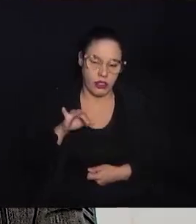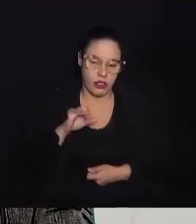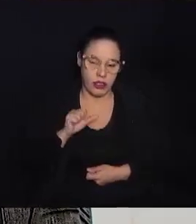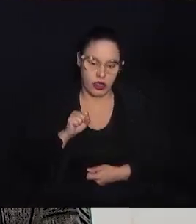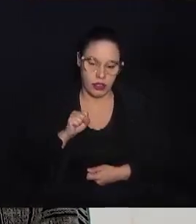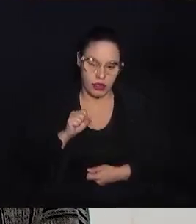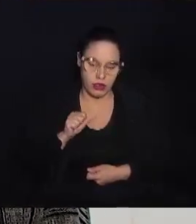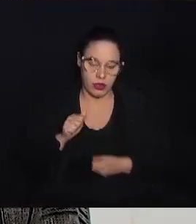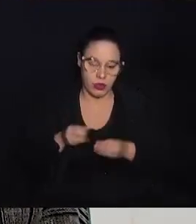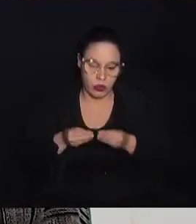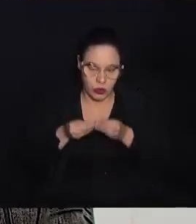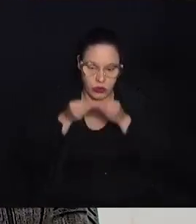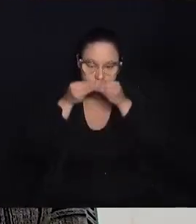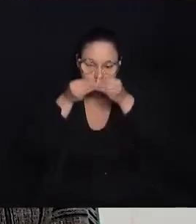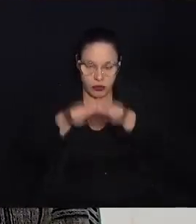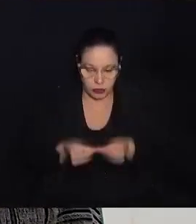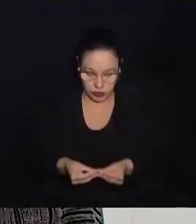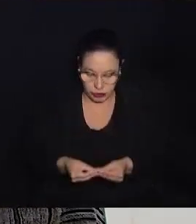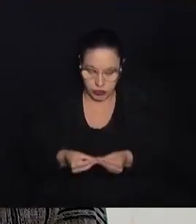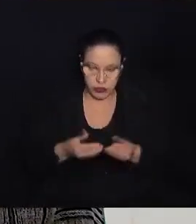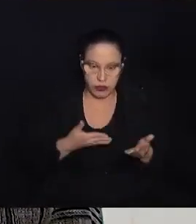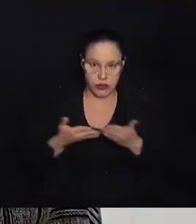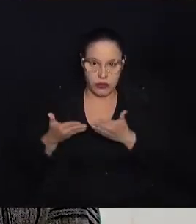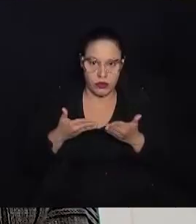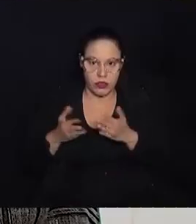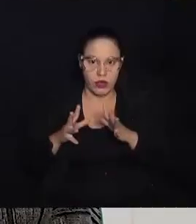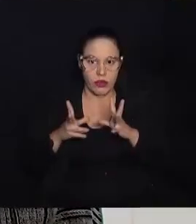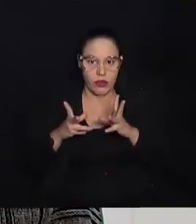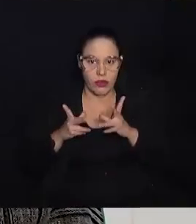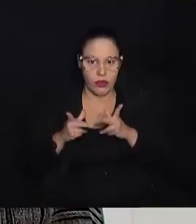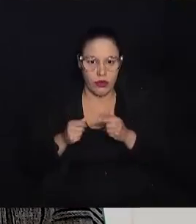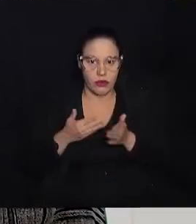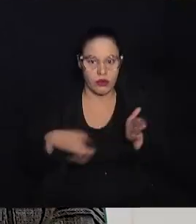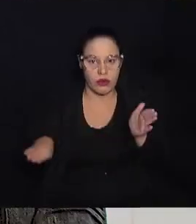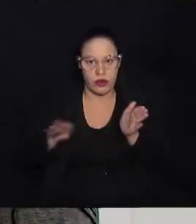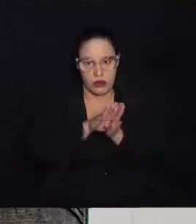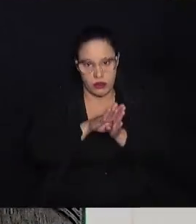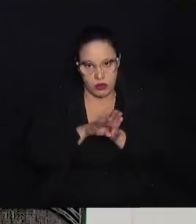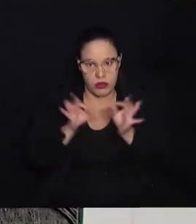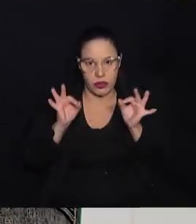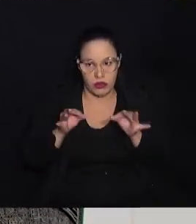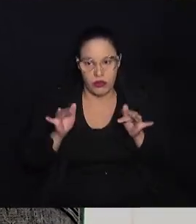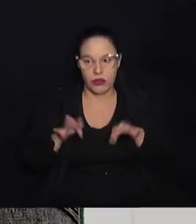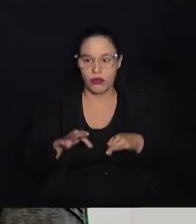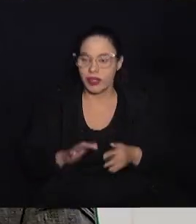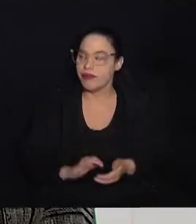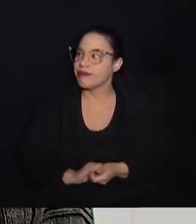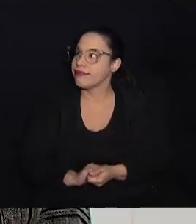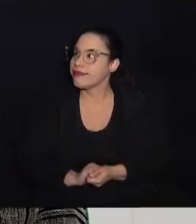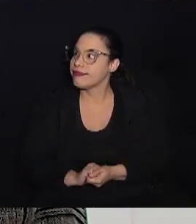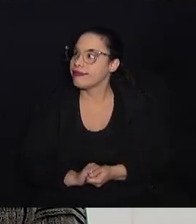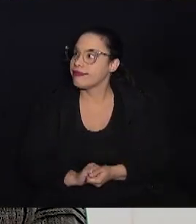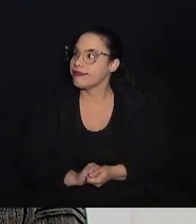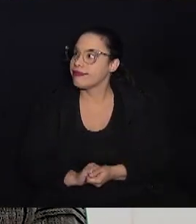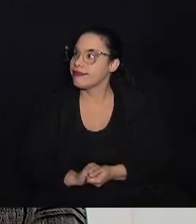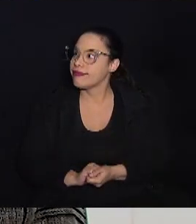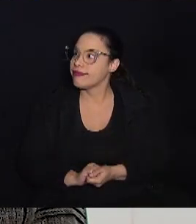submeter na Anvisa eh um dossier né para essa paraa formulação Então são várias etapas Até chegar na formulação final